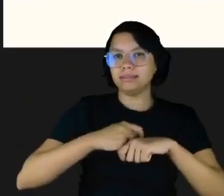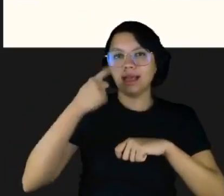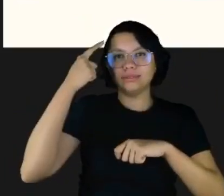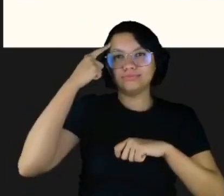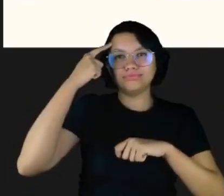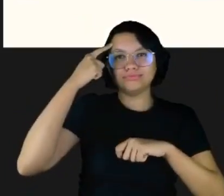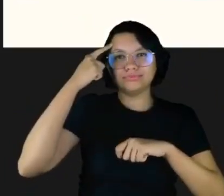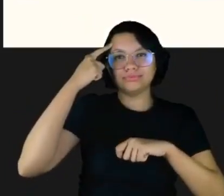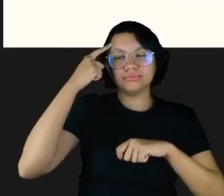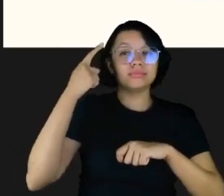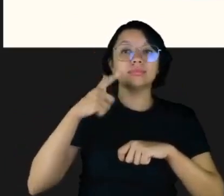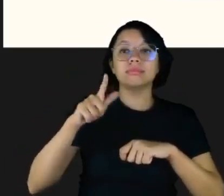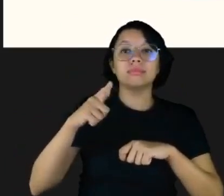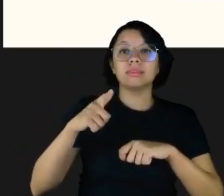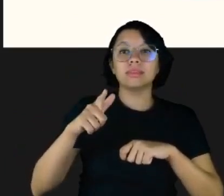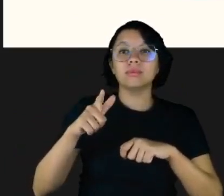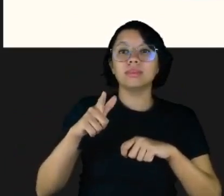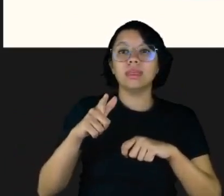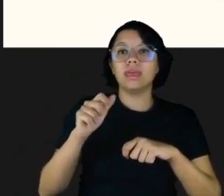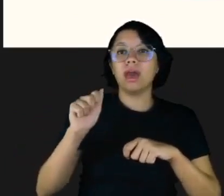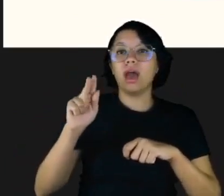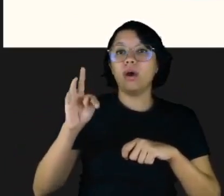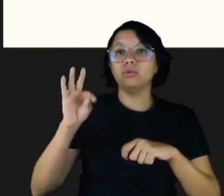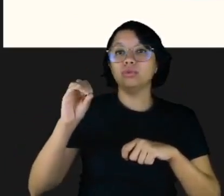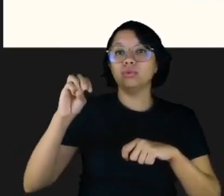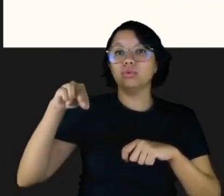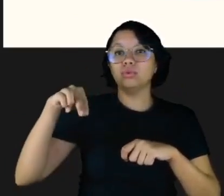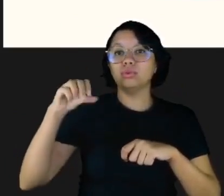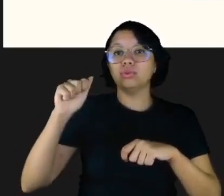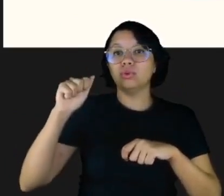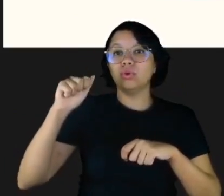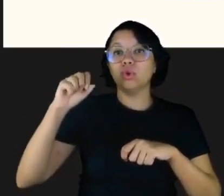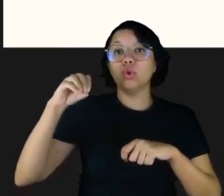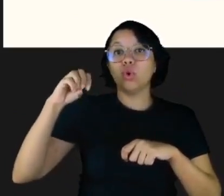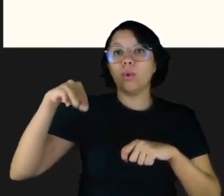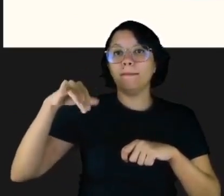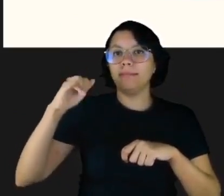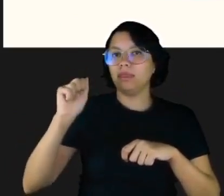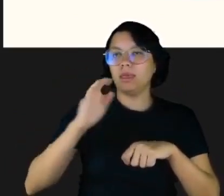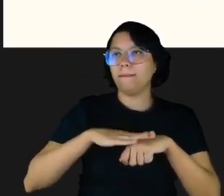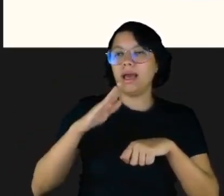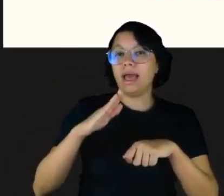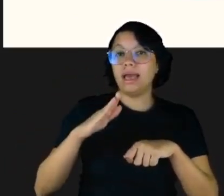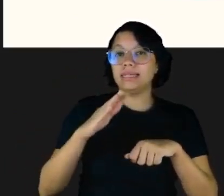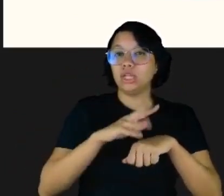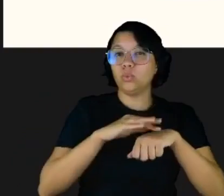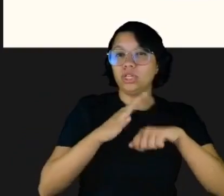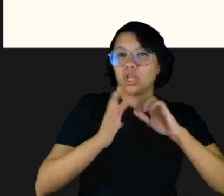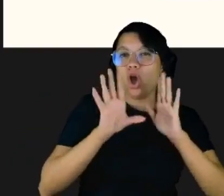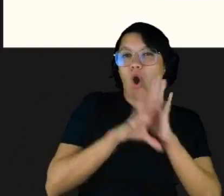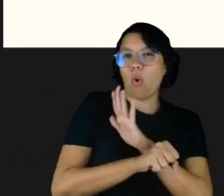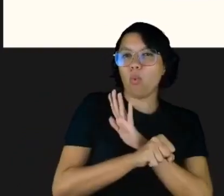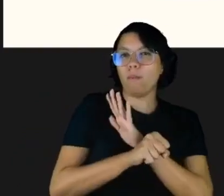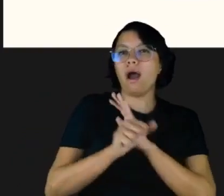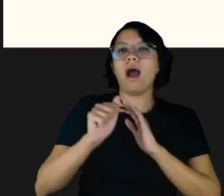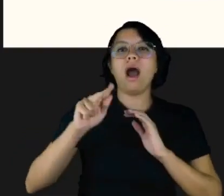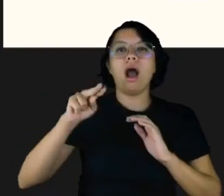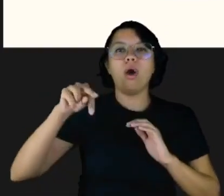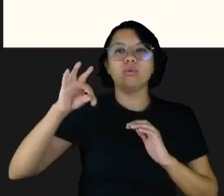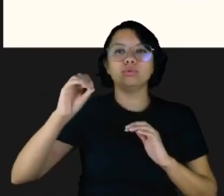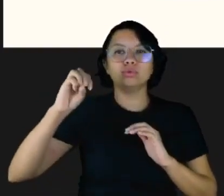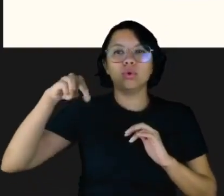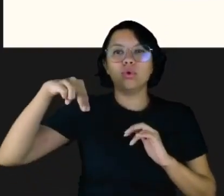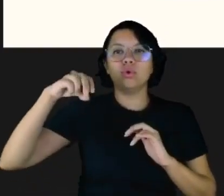cognitiva. Ele não tem autonomia mais. A doença rouba a autonomia. Então, o que eu